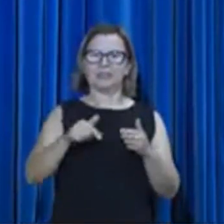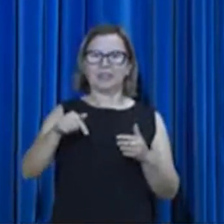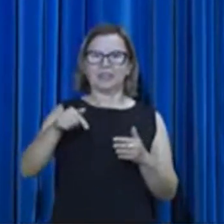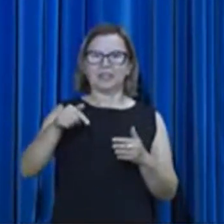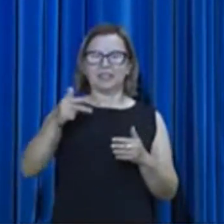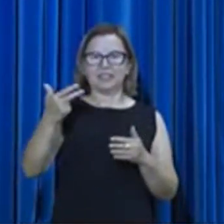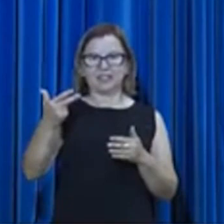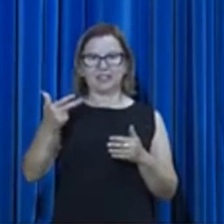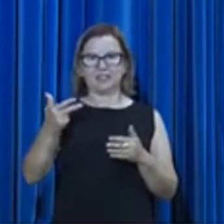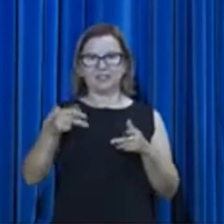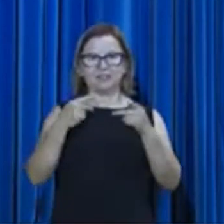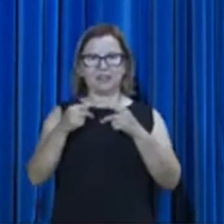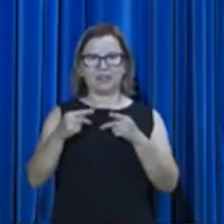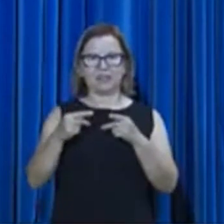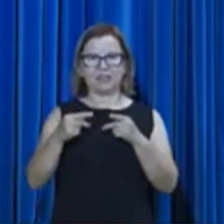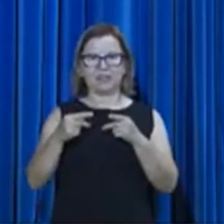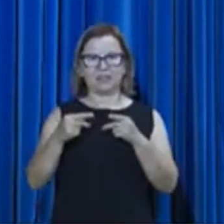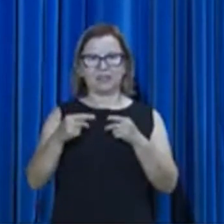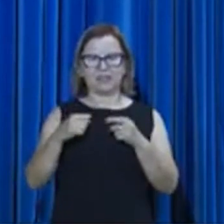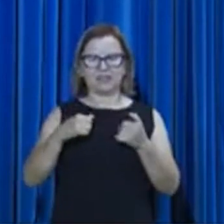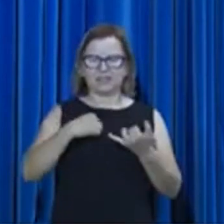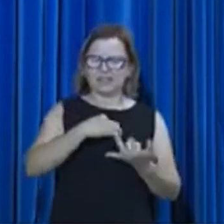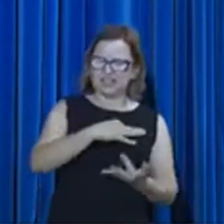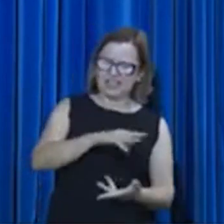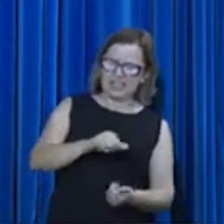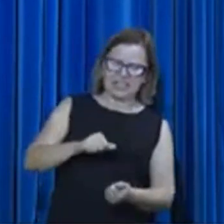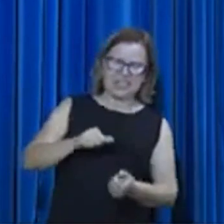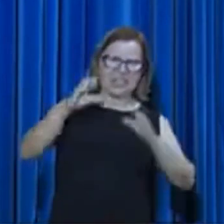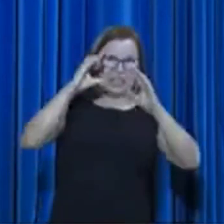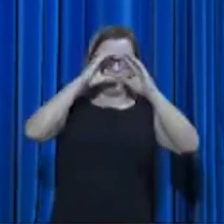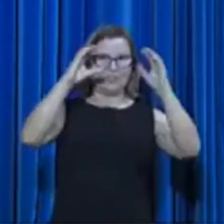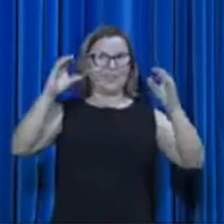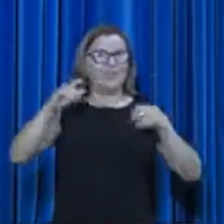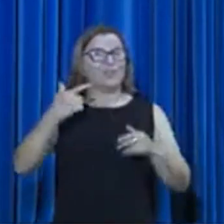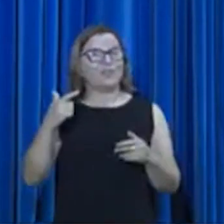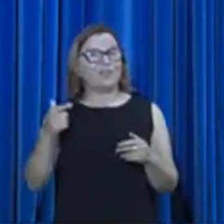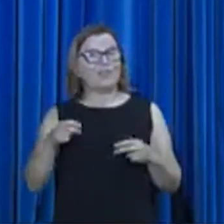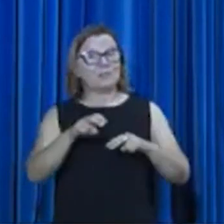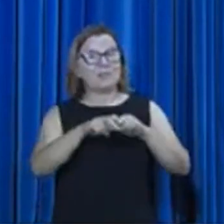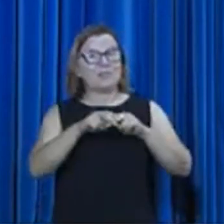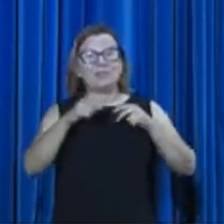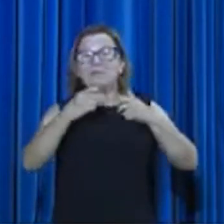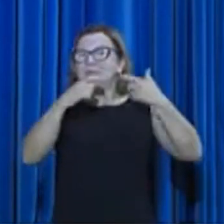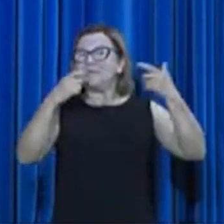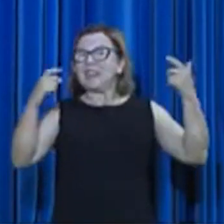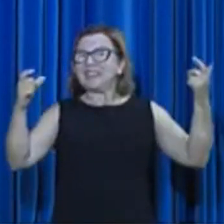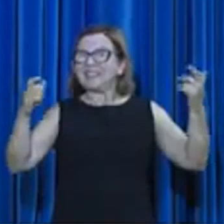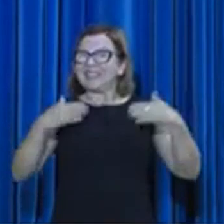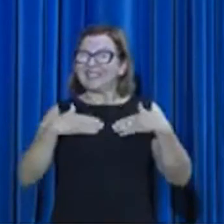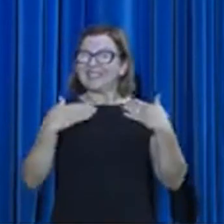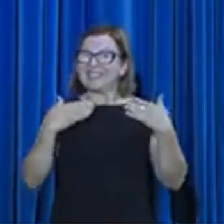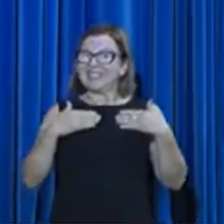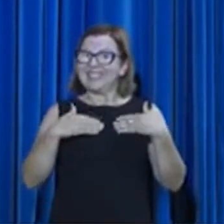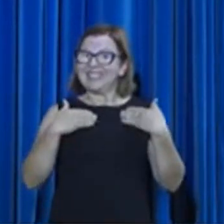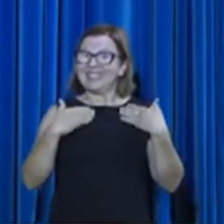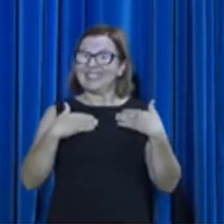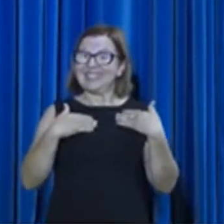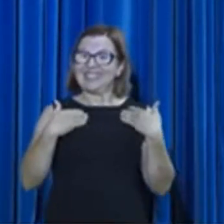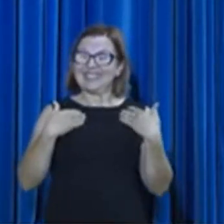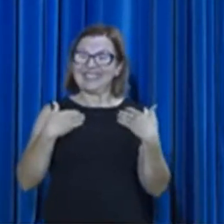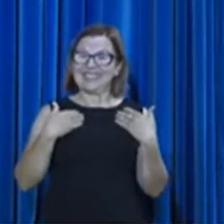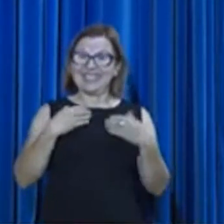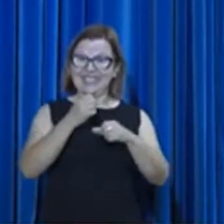nem na terra ou no céu motivo maior de contentamento, de alegria,